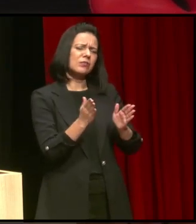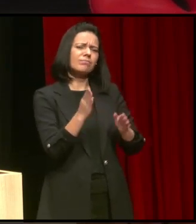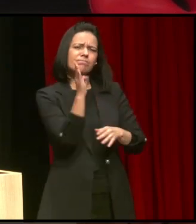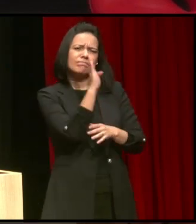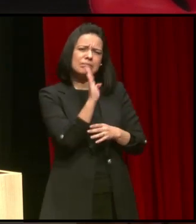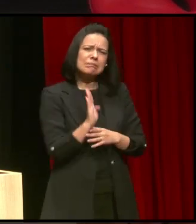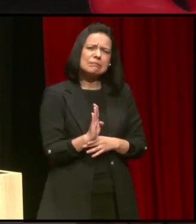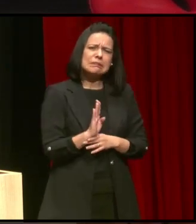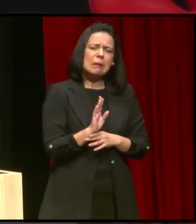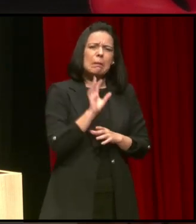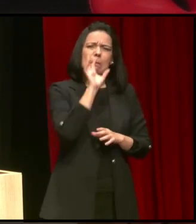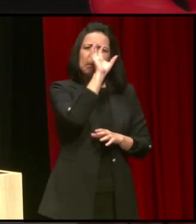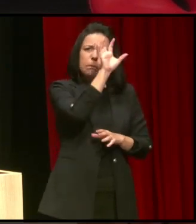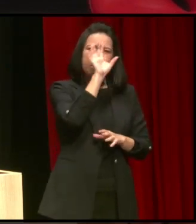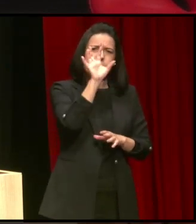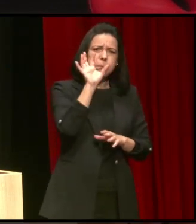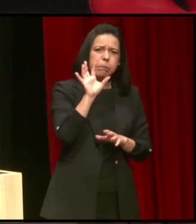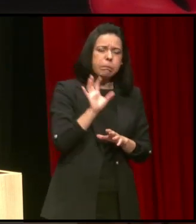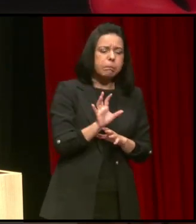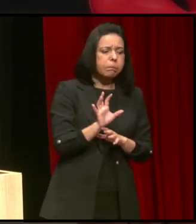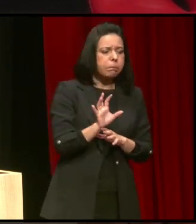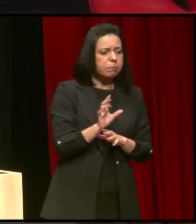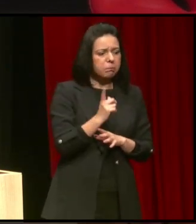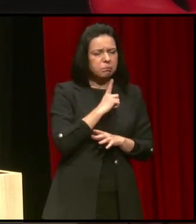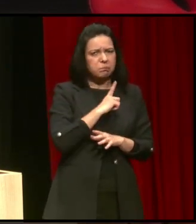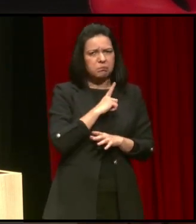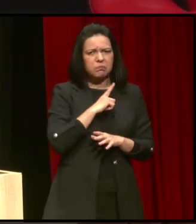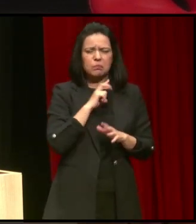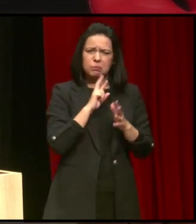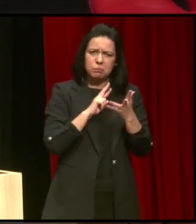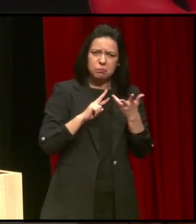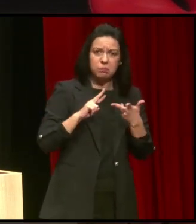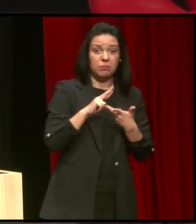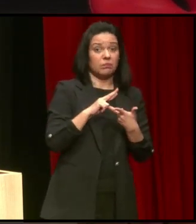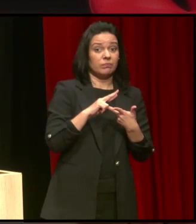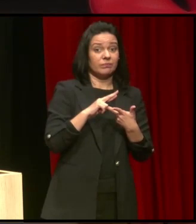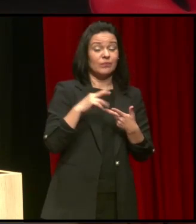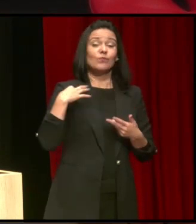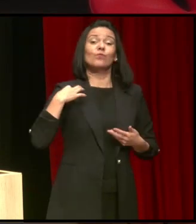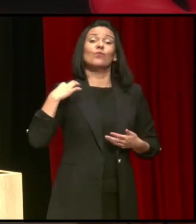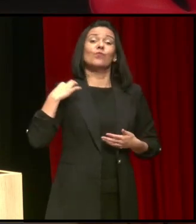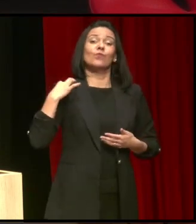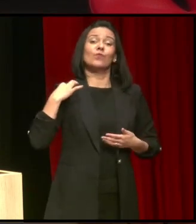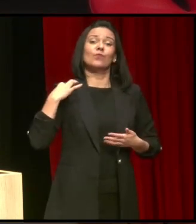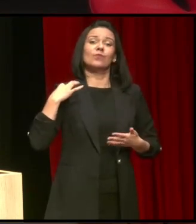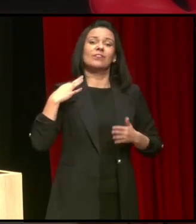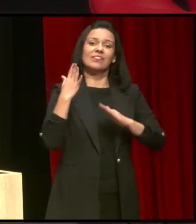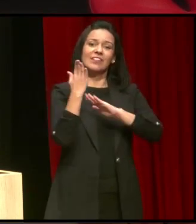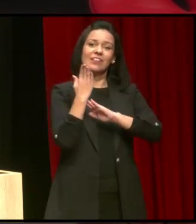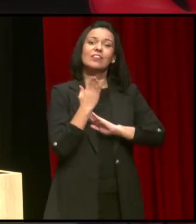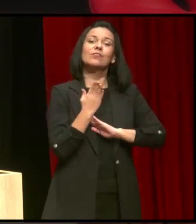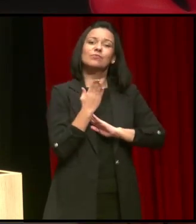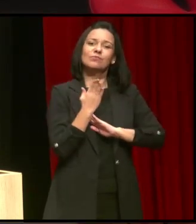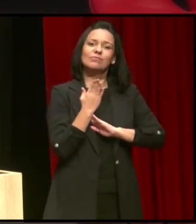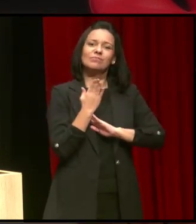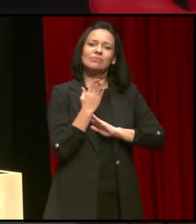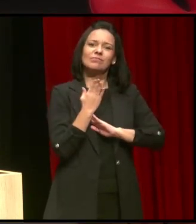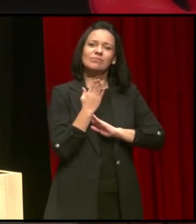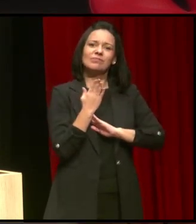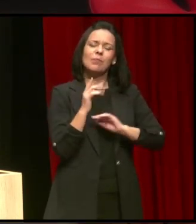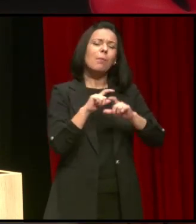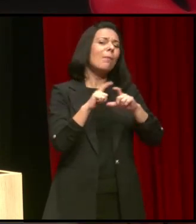Brasil, quem nos ajuda muito como voluntário, sabe quem são? Os grupos de cegos que